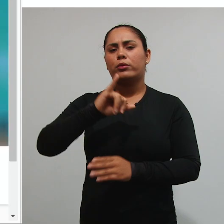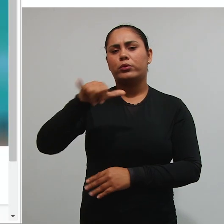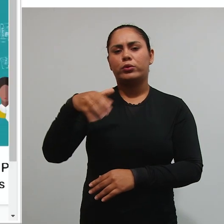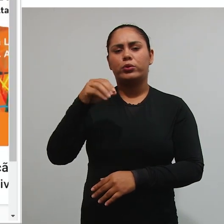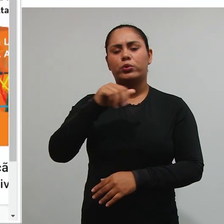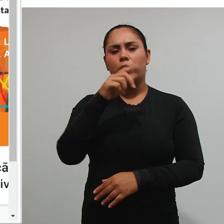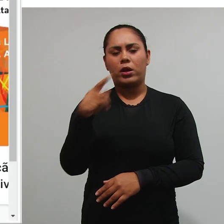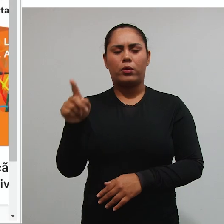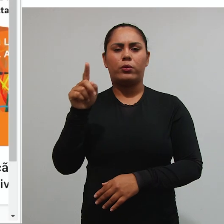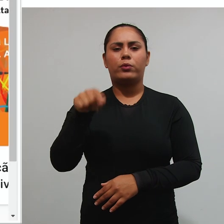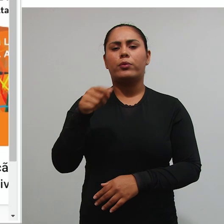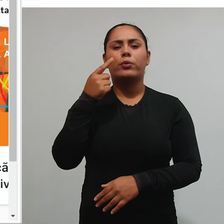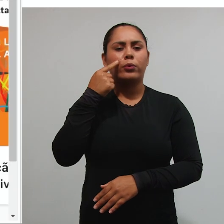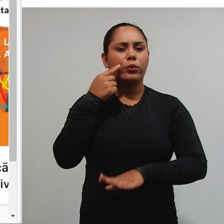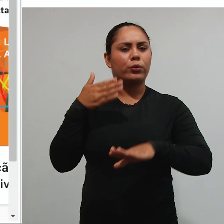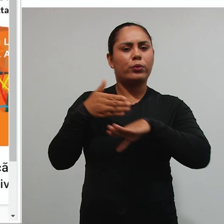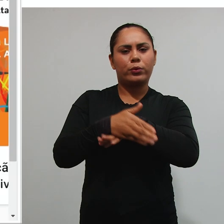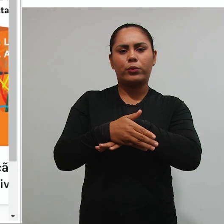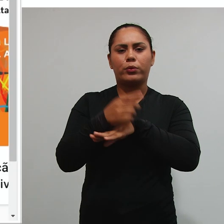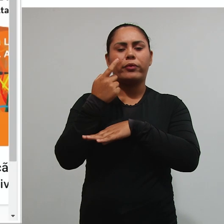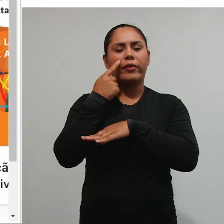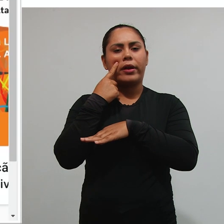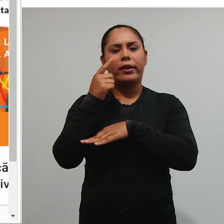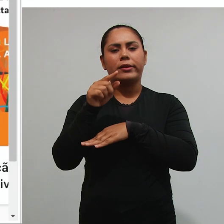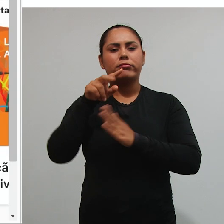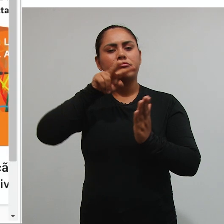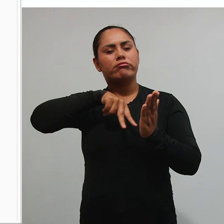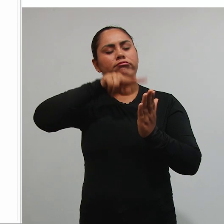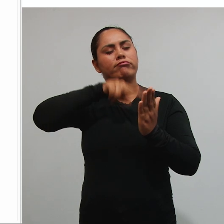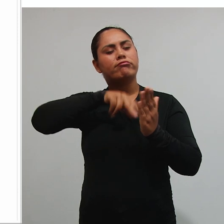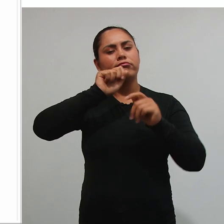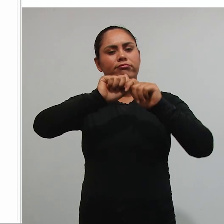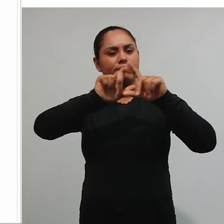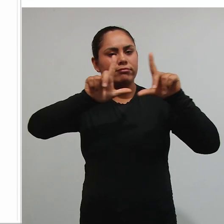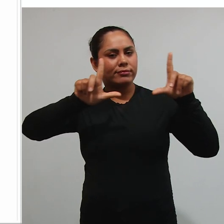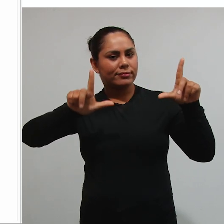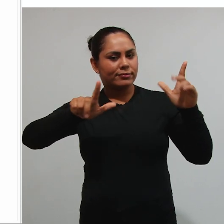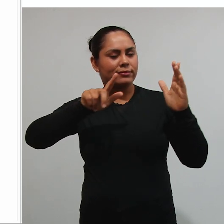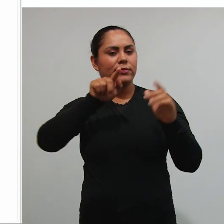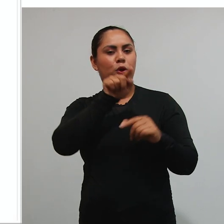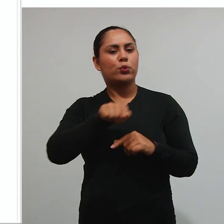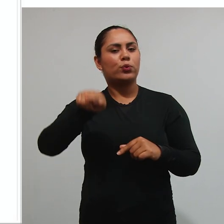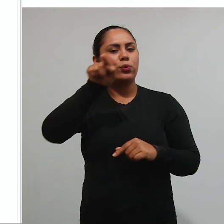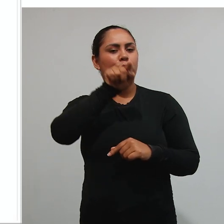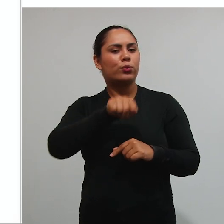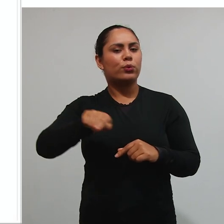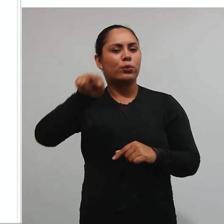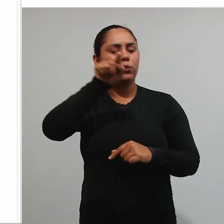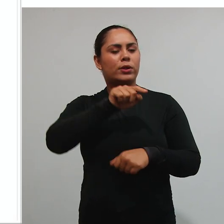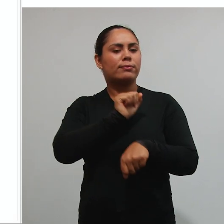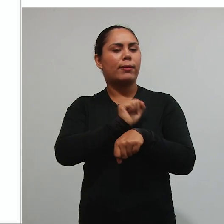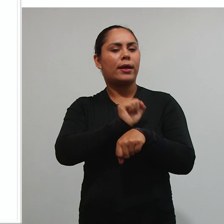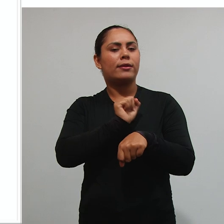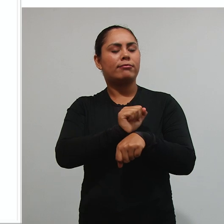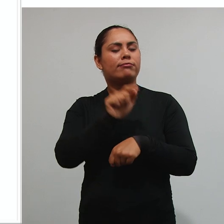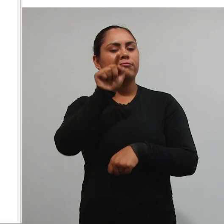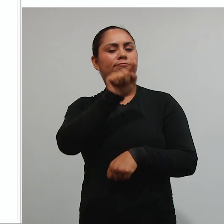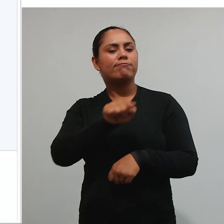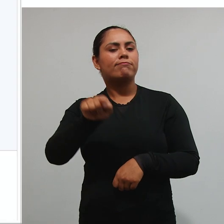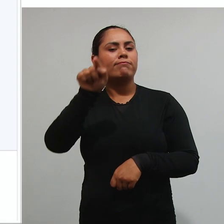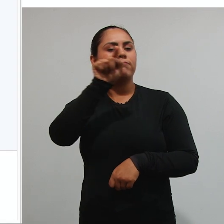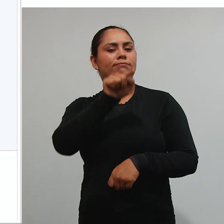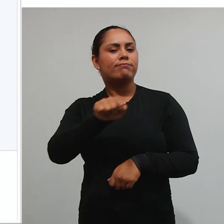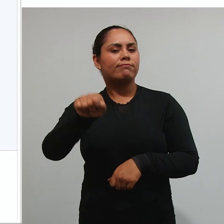Joãozinho. Então, eu vou aqui, ó, vou ler o livro, tá bom? Vou abrir aqui o meu livro, ele vai carregar. Então, vou esperar ele carregar